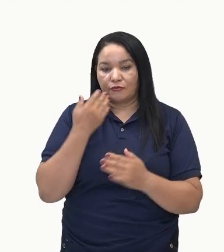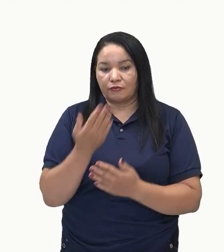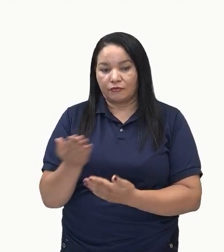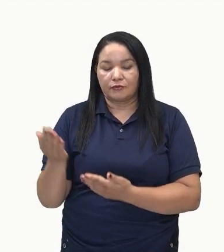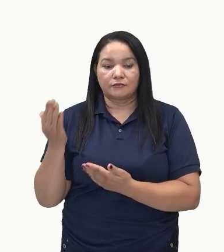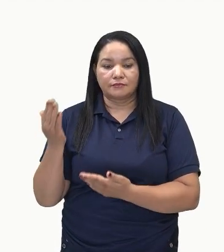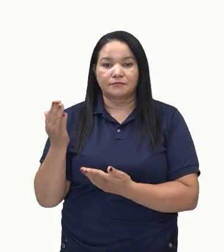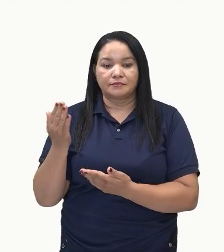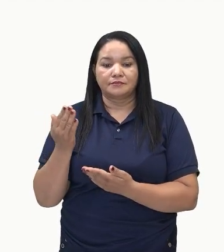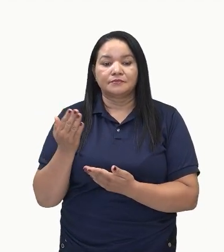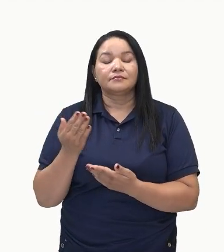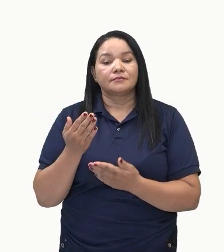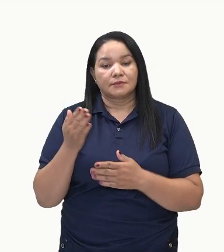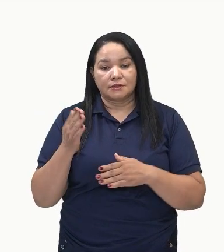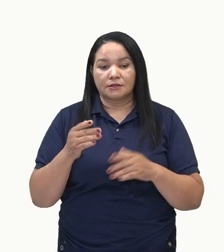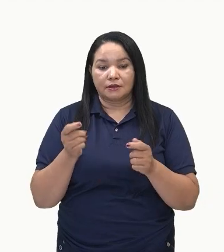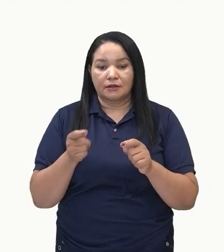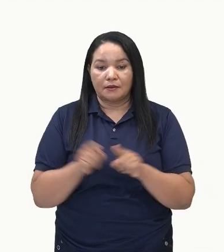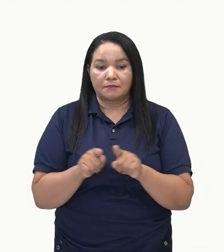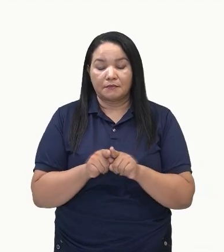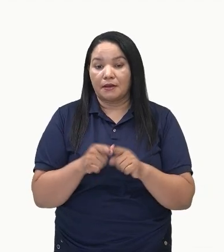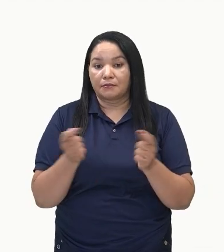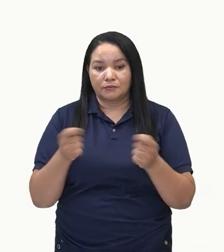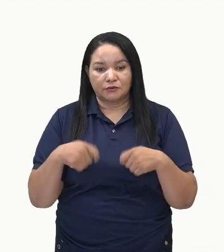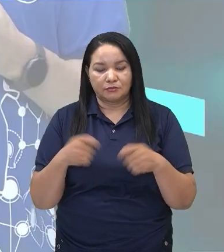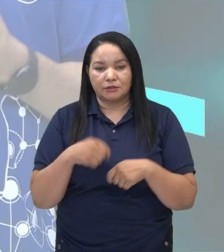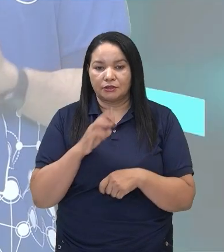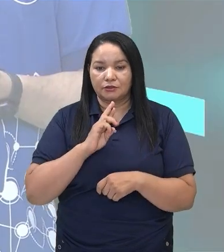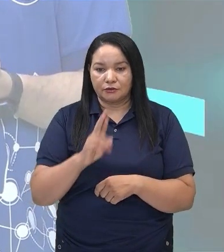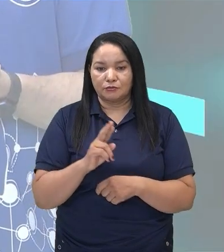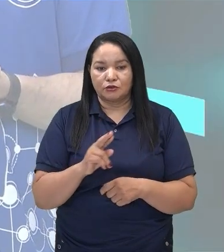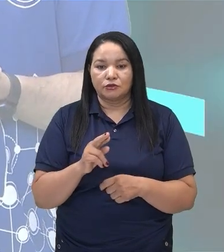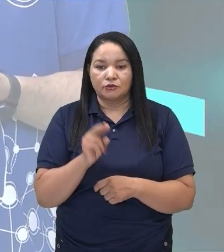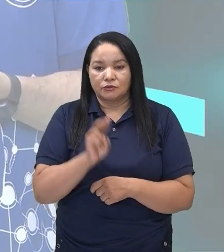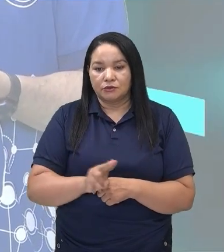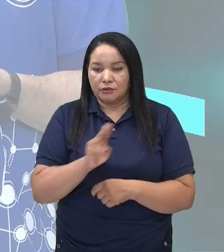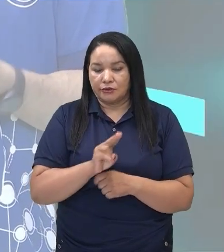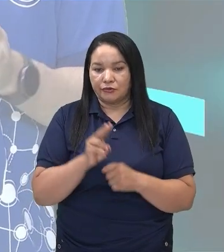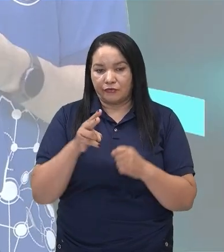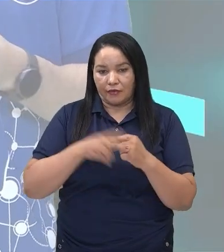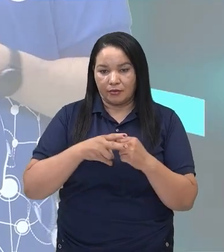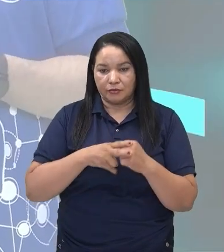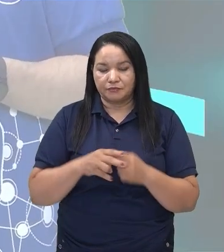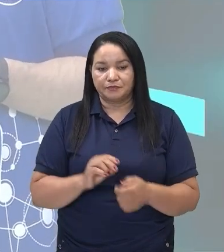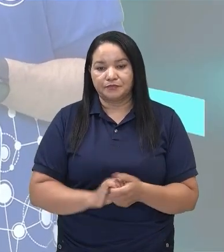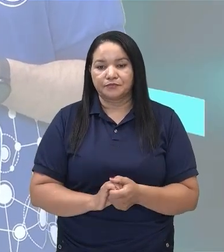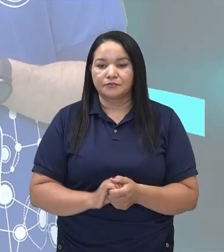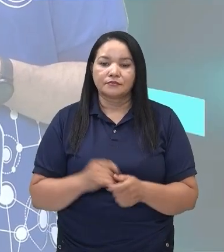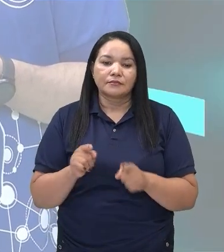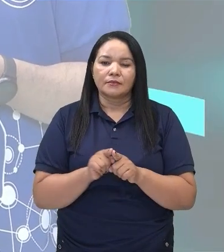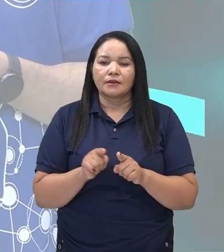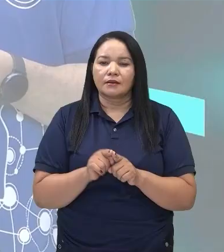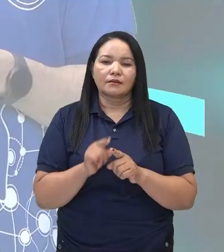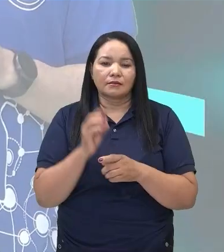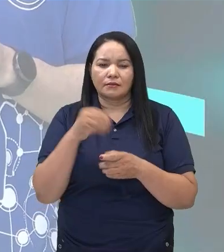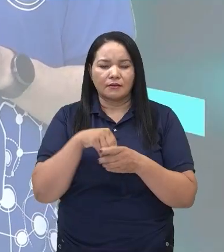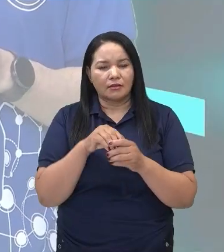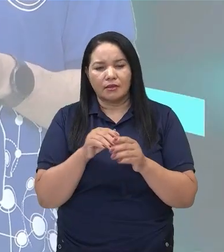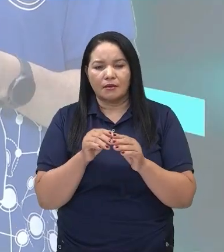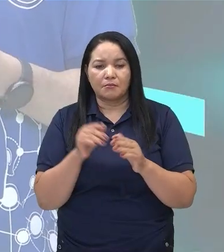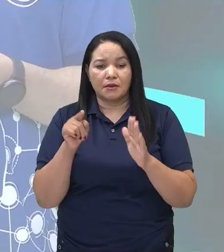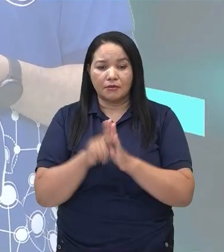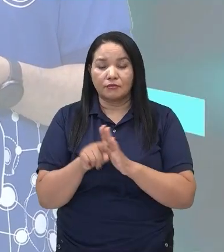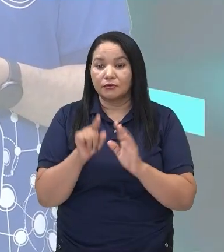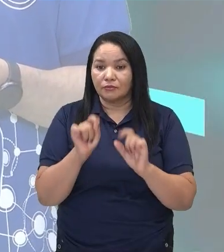respostas possíveis ali utilizando o verbo to be. Dentro dessa pergunta, então, né, o que a pessoa faz para viver? Nós